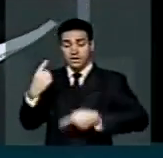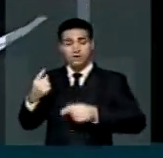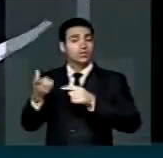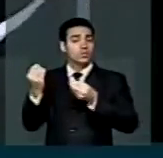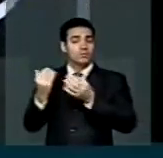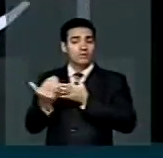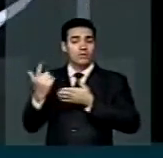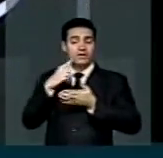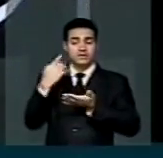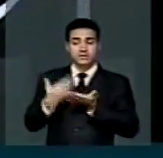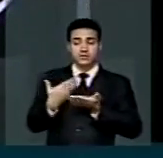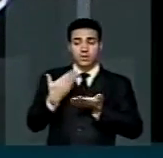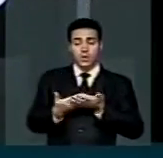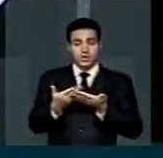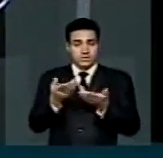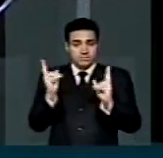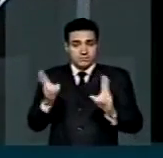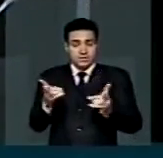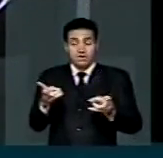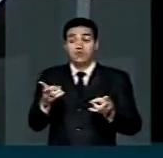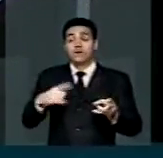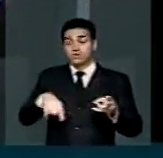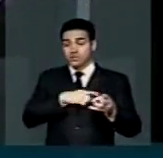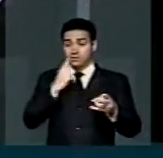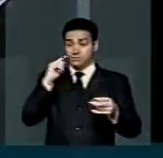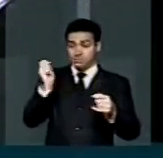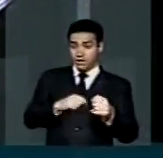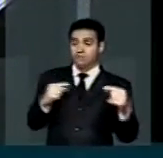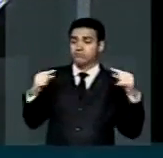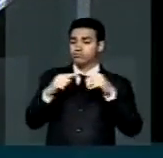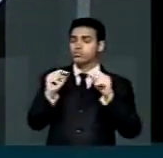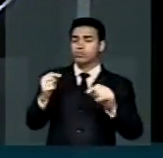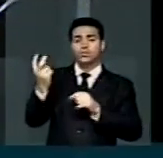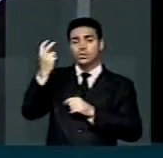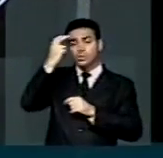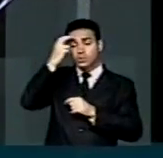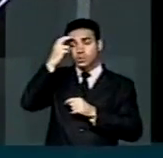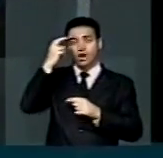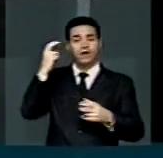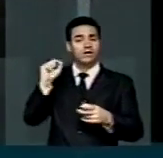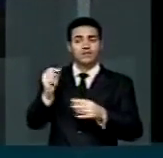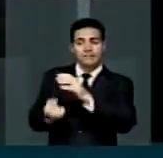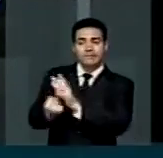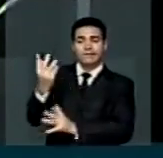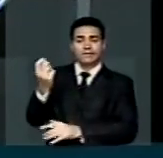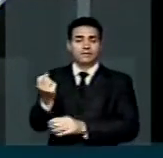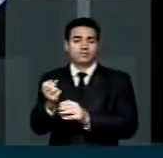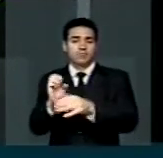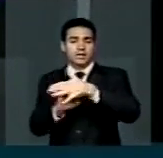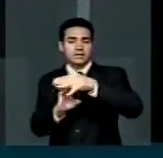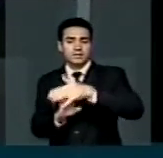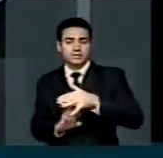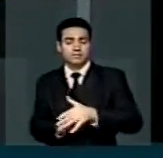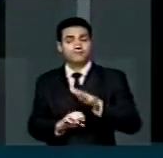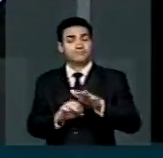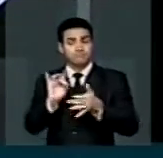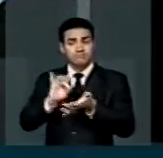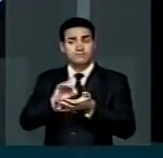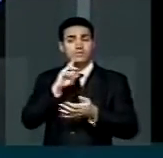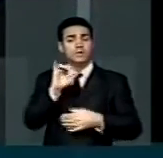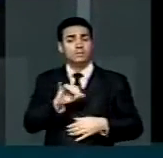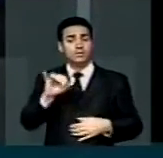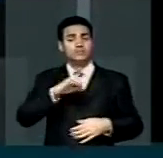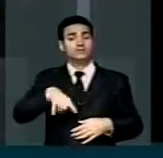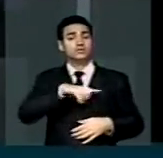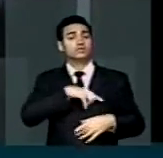escola, fazendo com que nós possamos ter essa cultura do empreendedorismo. É de suma importância nós fazermos